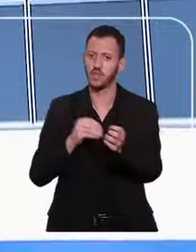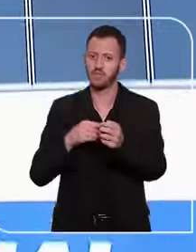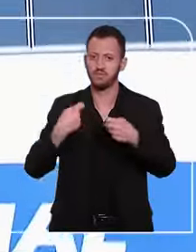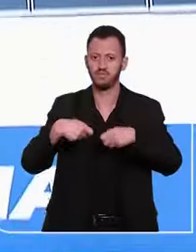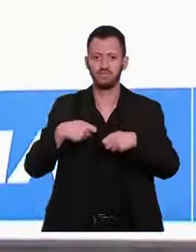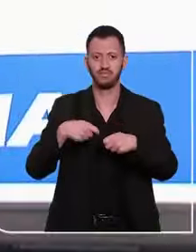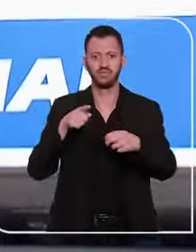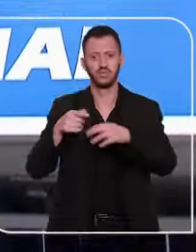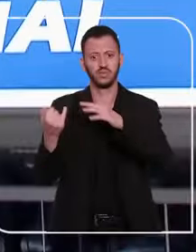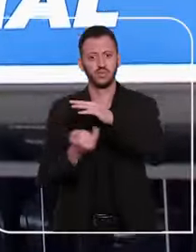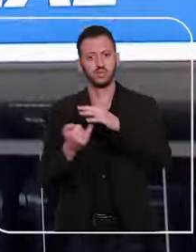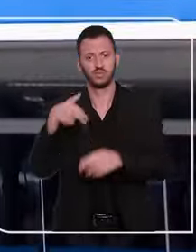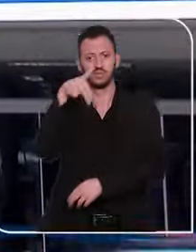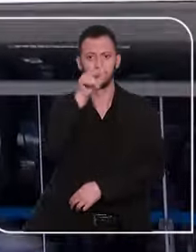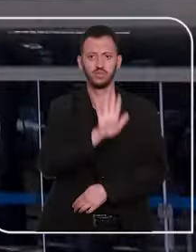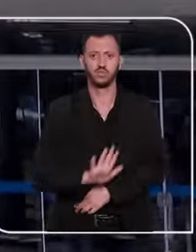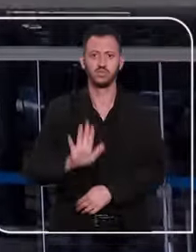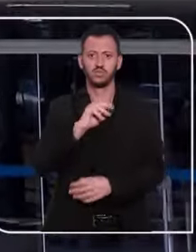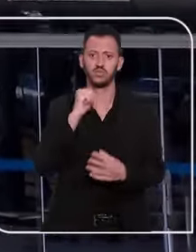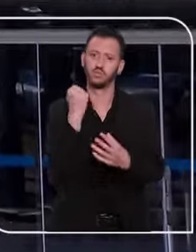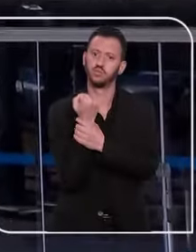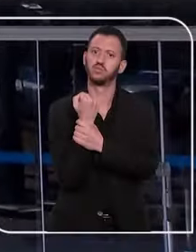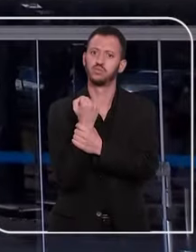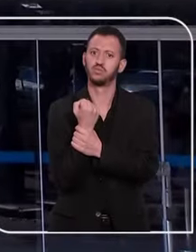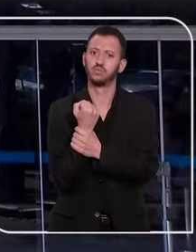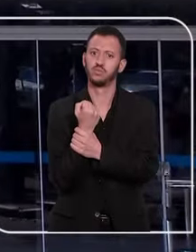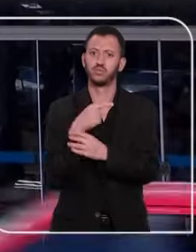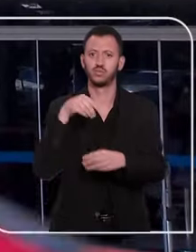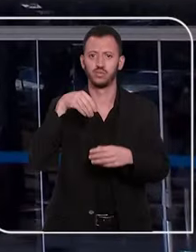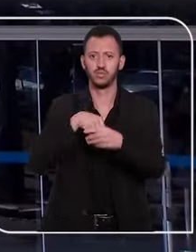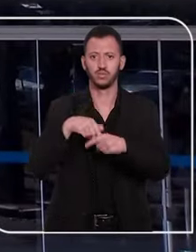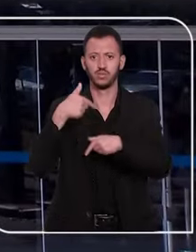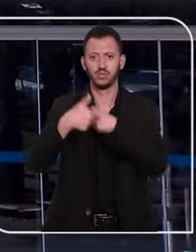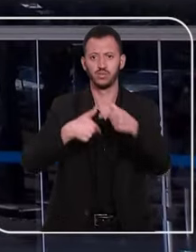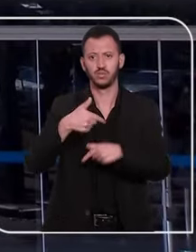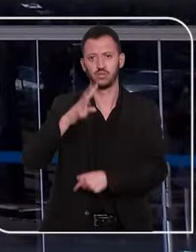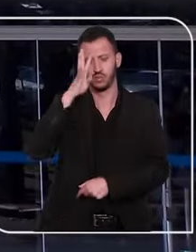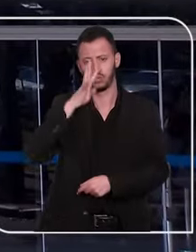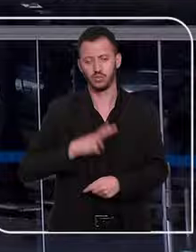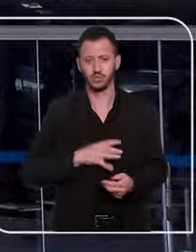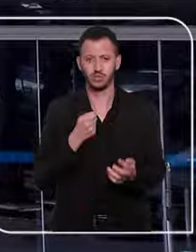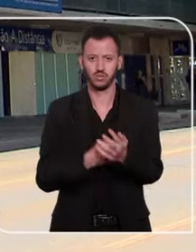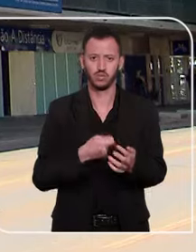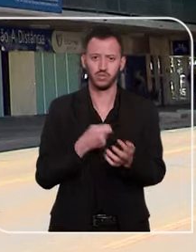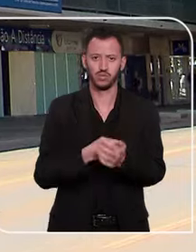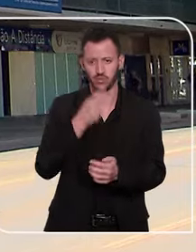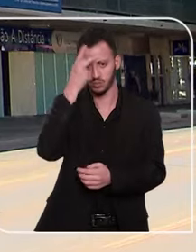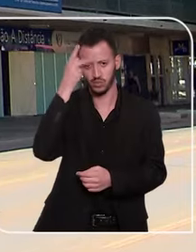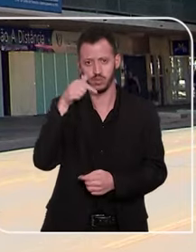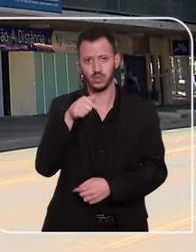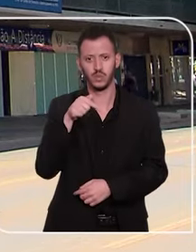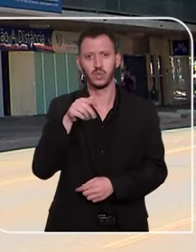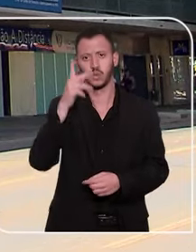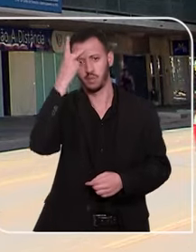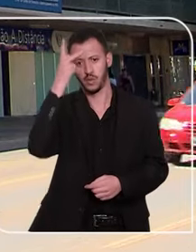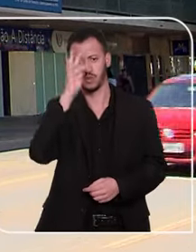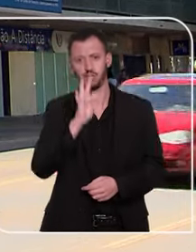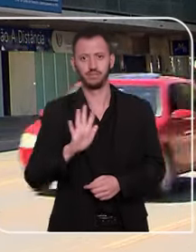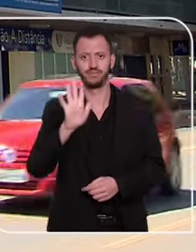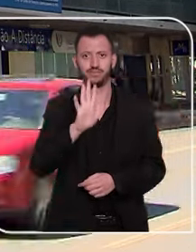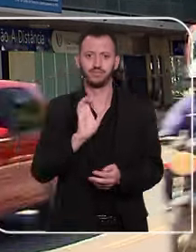considerou desnecessário o instituto nacional do Seguro Social ajuizar ação autônoma para cobrar que ente